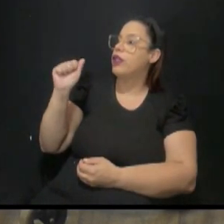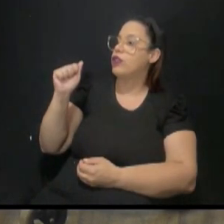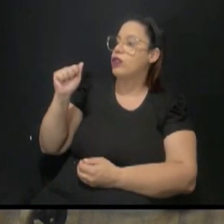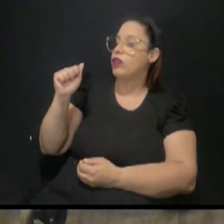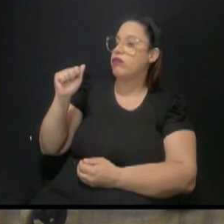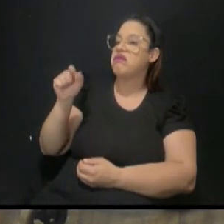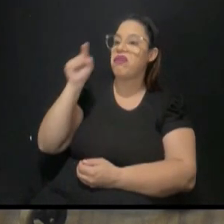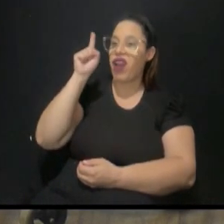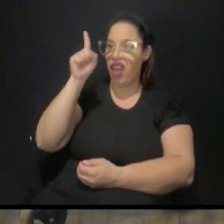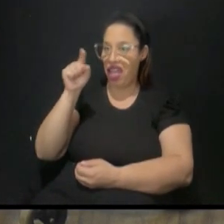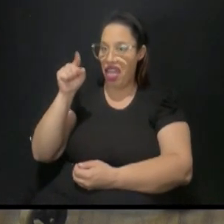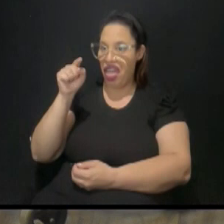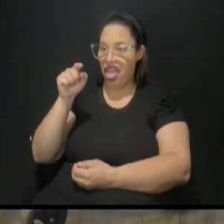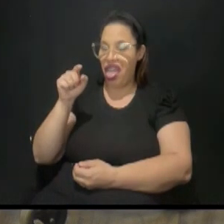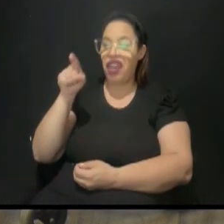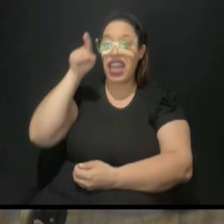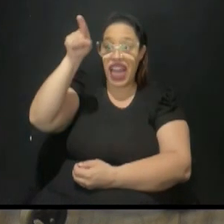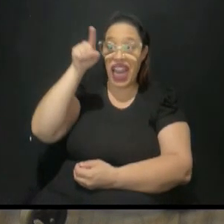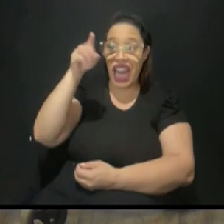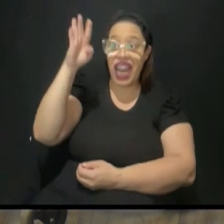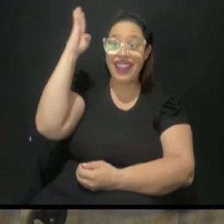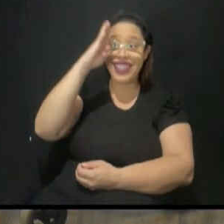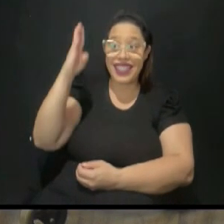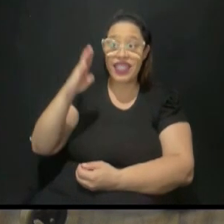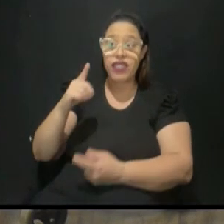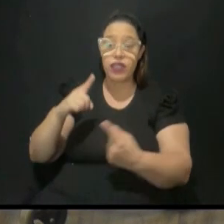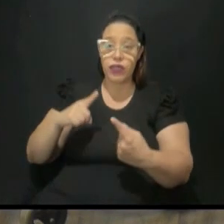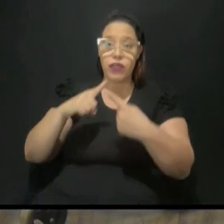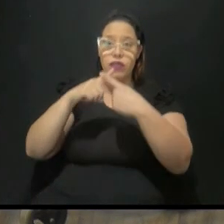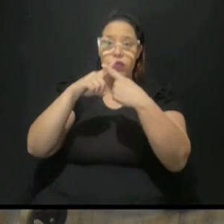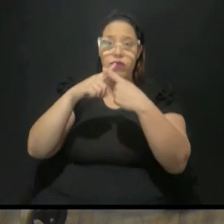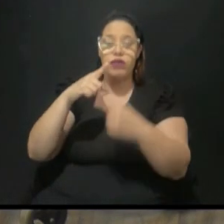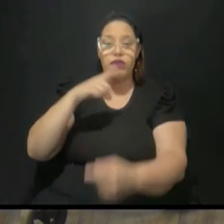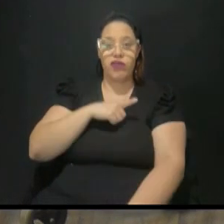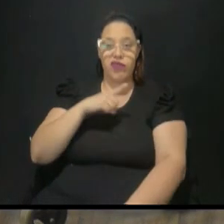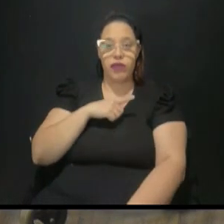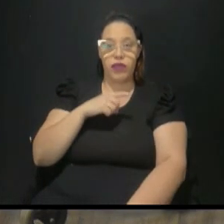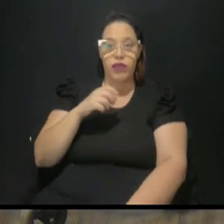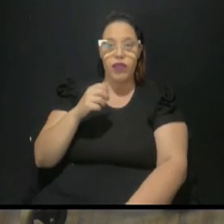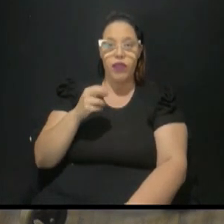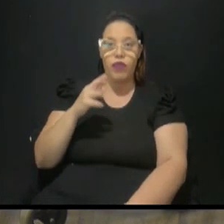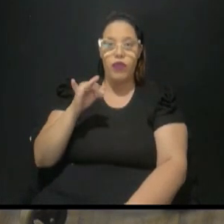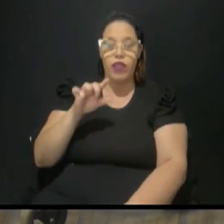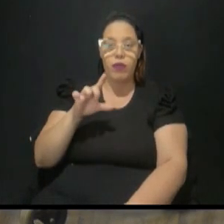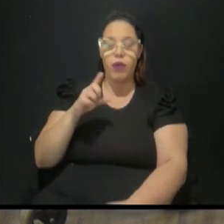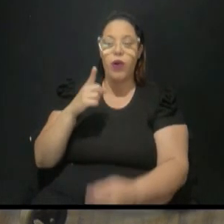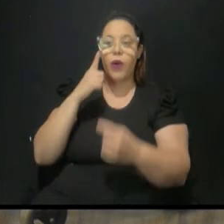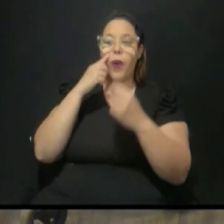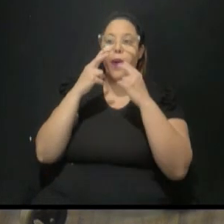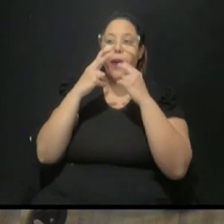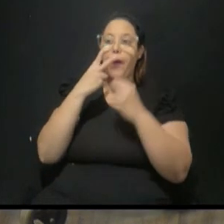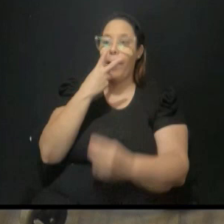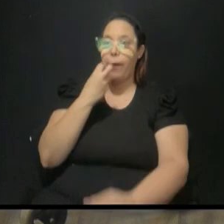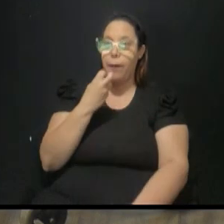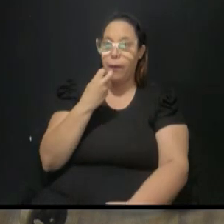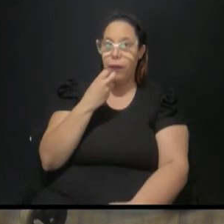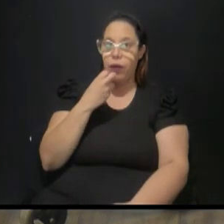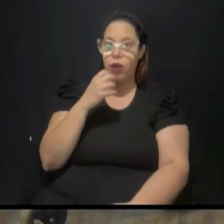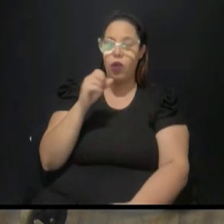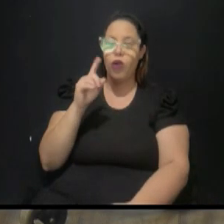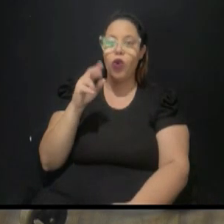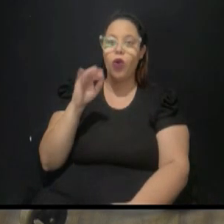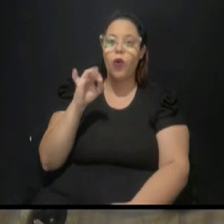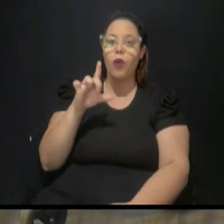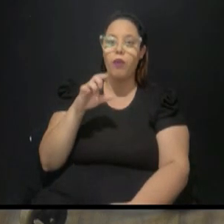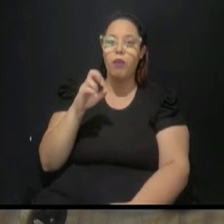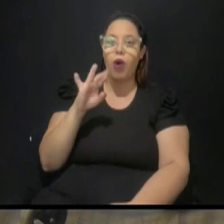modalidades lá que o Brasil vai competir. Olha, então nós teremos futebol para cegos, a bocha, o goalball, arco e